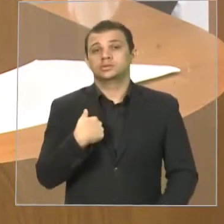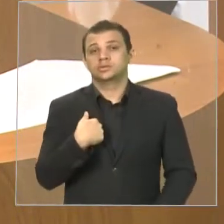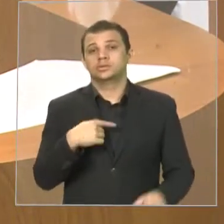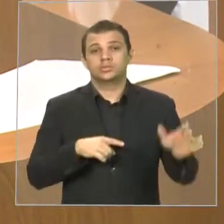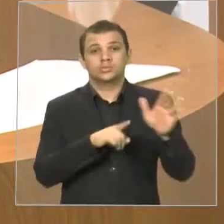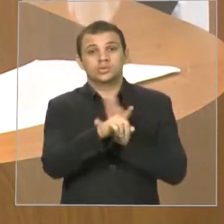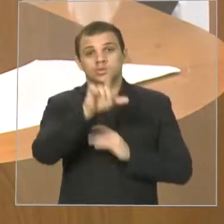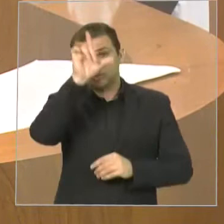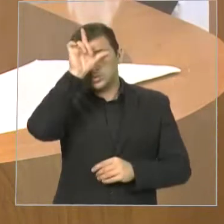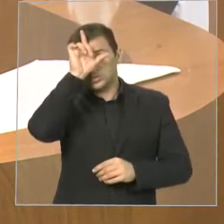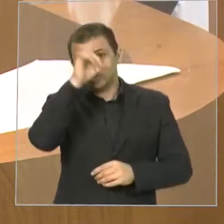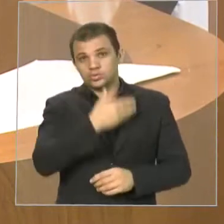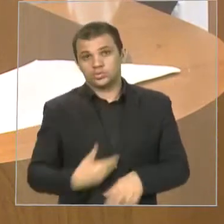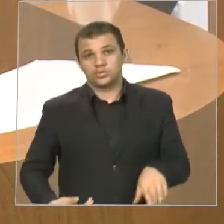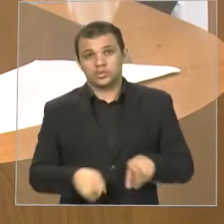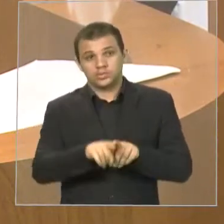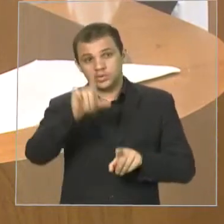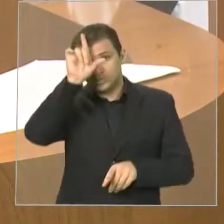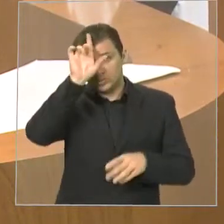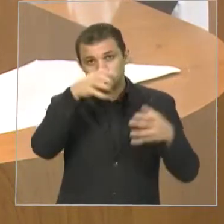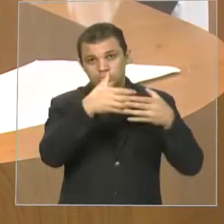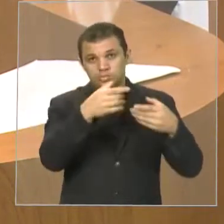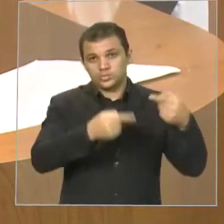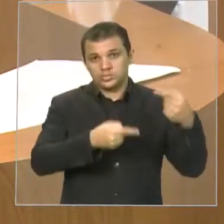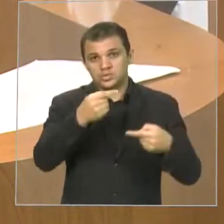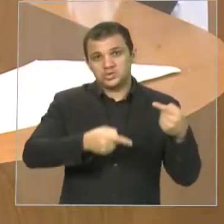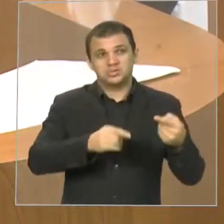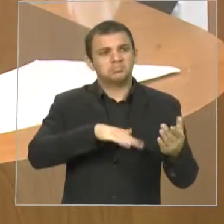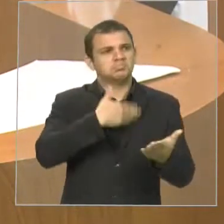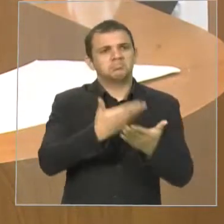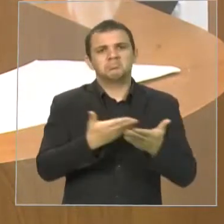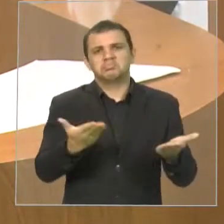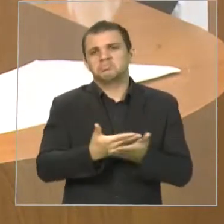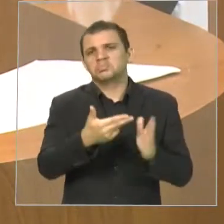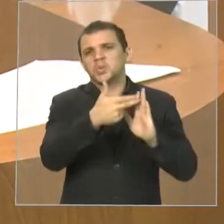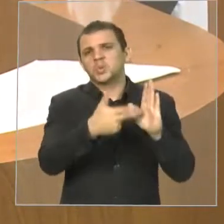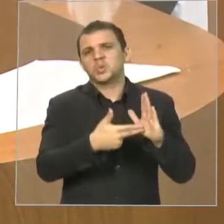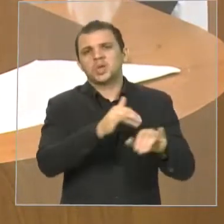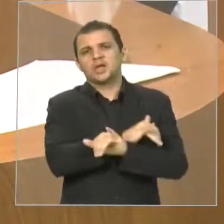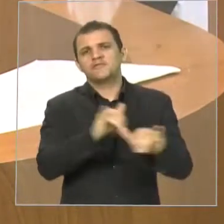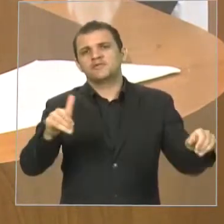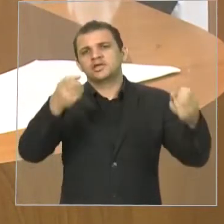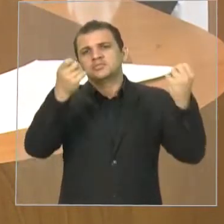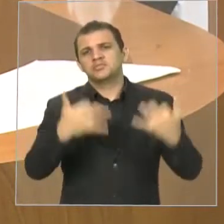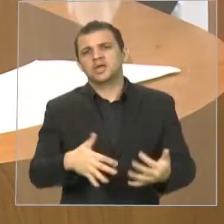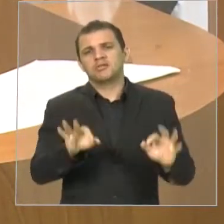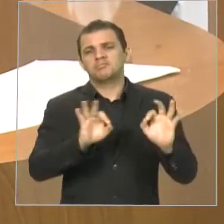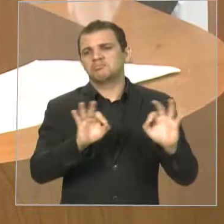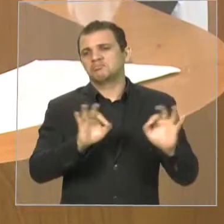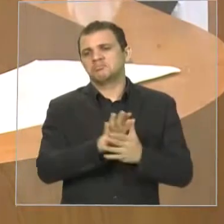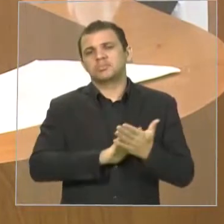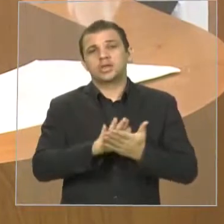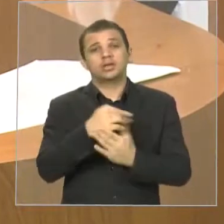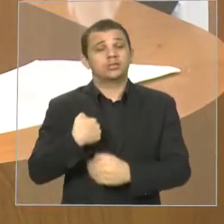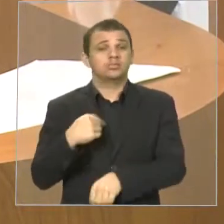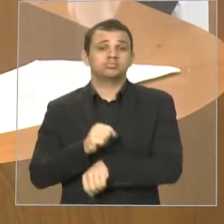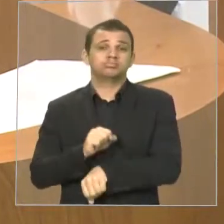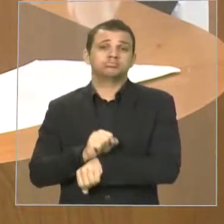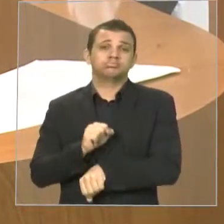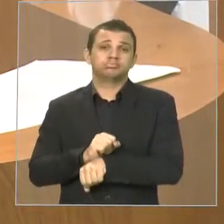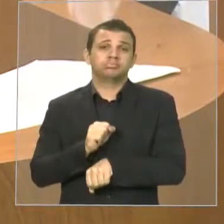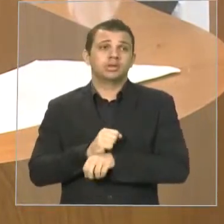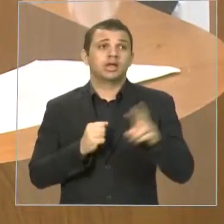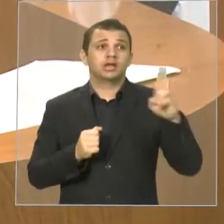Leitor, e até hoje não tem uma nota, não tem explicação sobre o seletivo. Como eu já aguardei até hoje, não tem nenhuma explicação, vou entrar